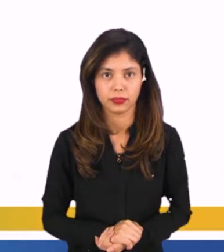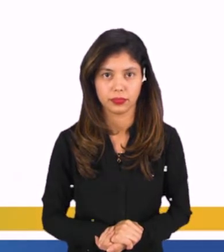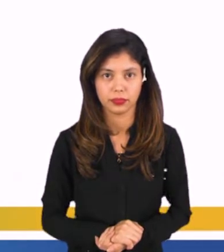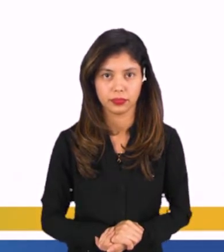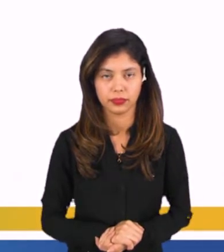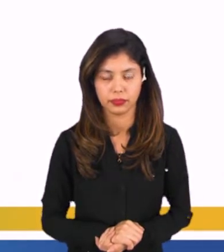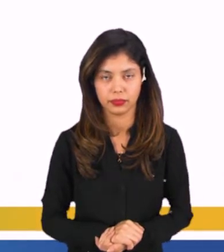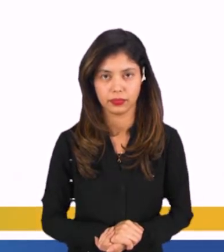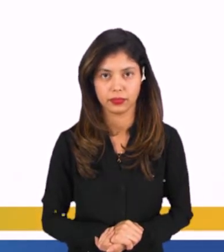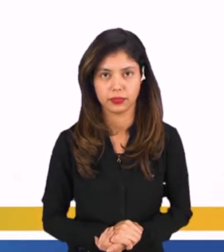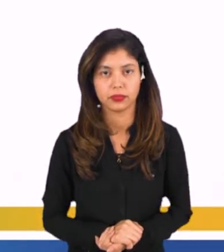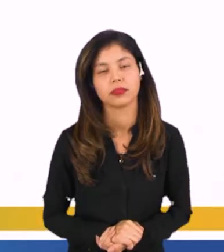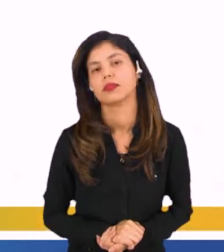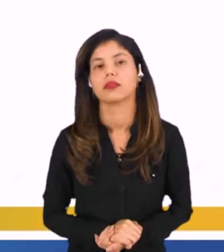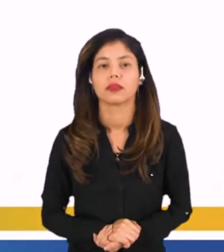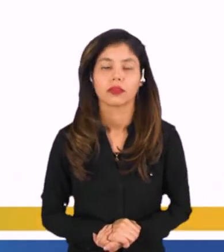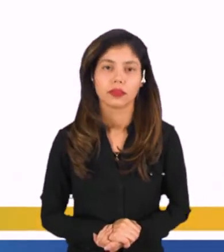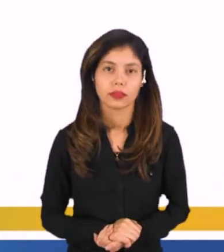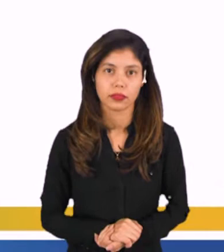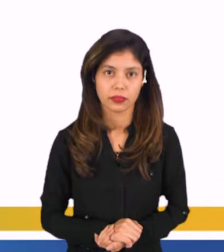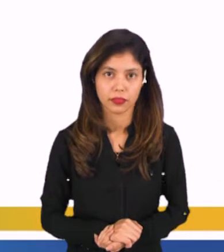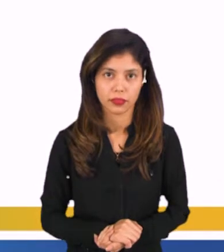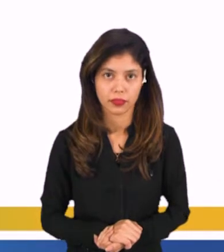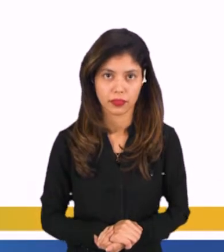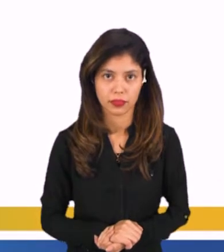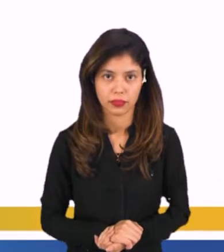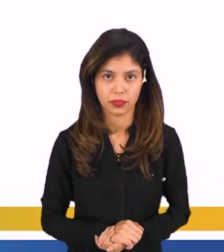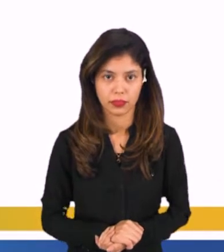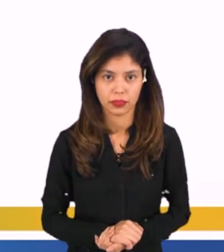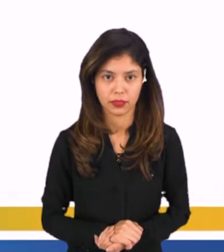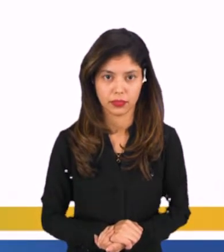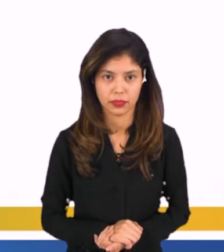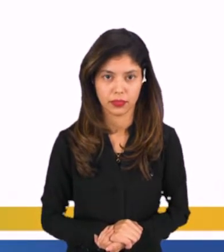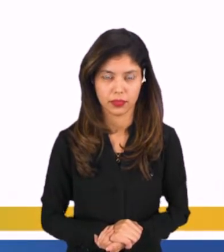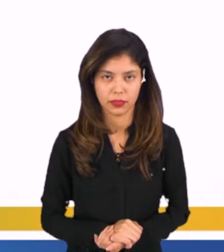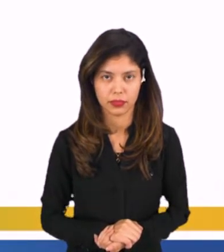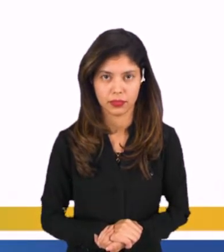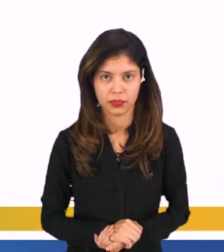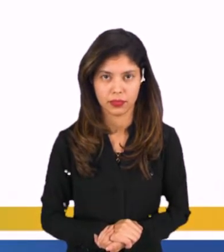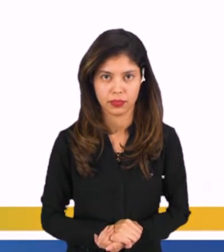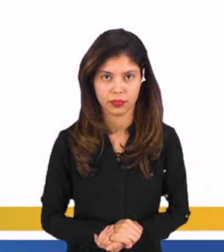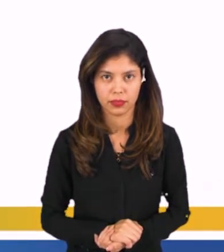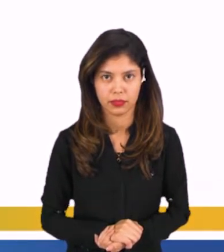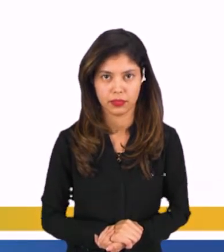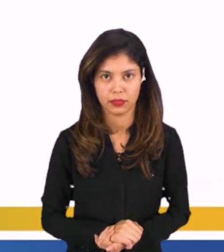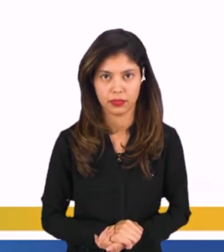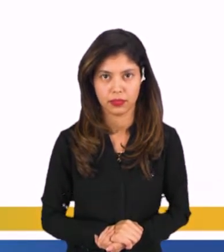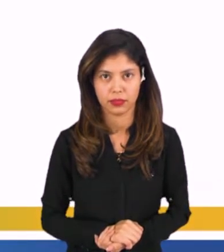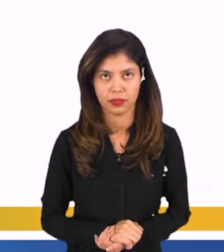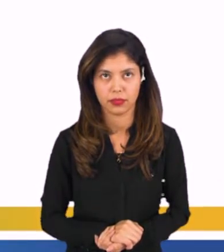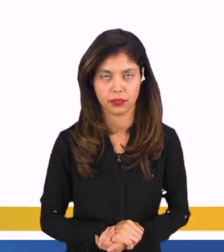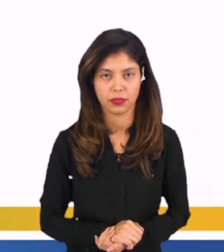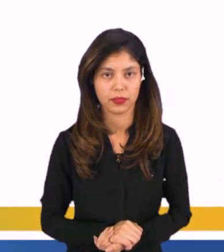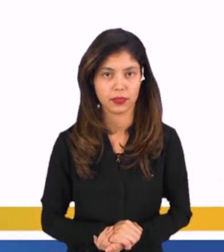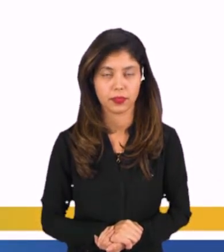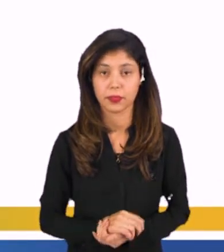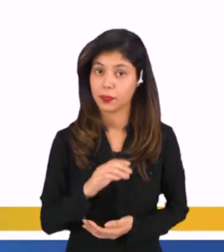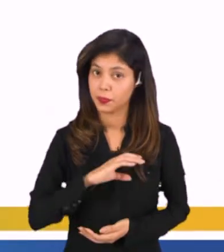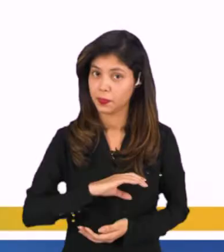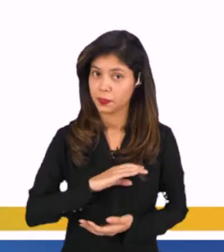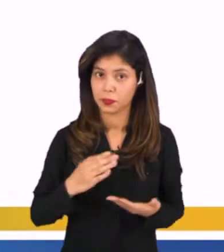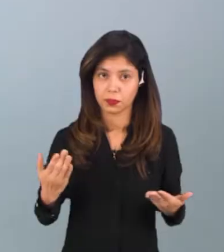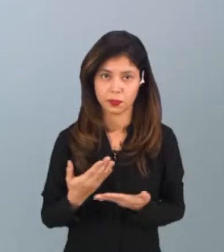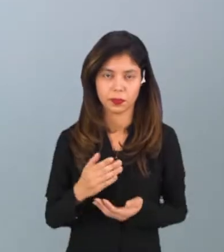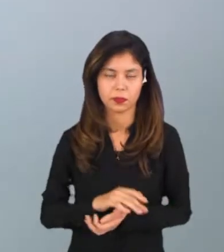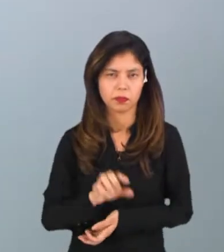en gran medida se sitúa en la frontera entre la literatura e la história. Vamos para o português?